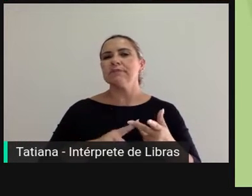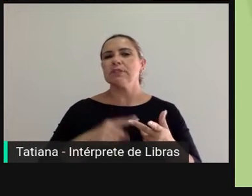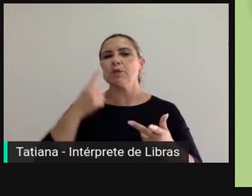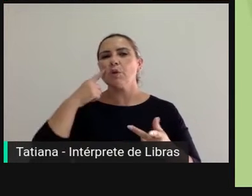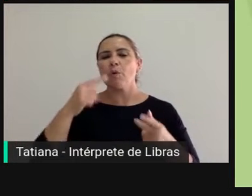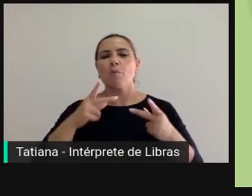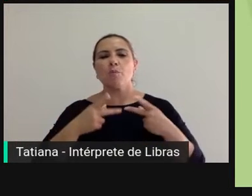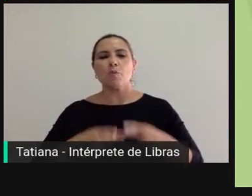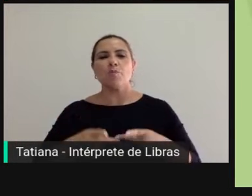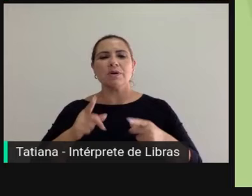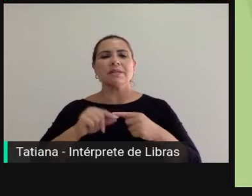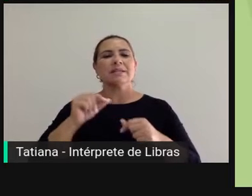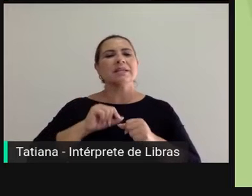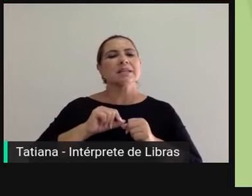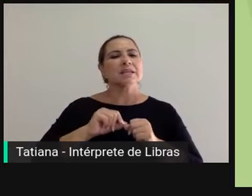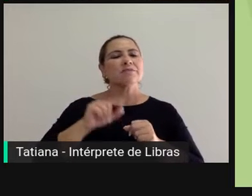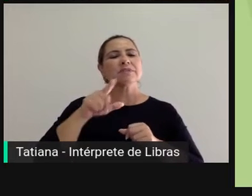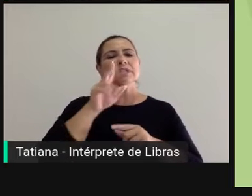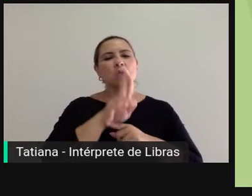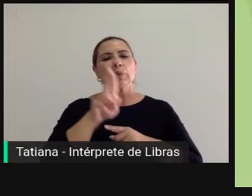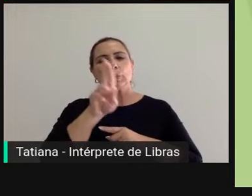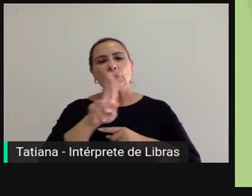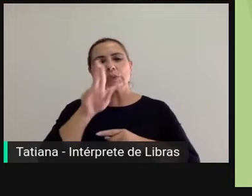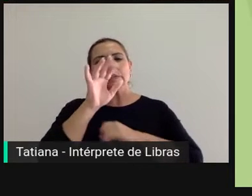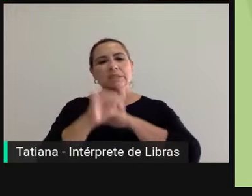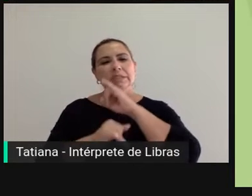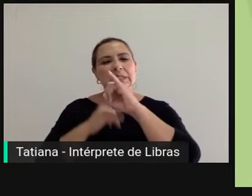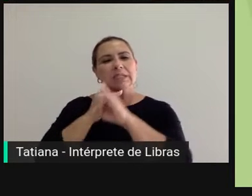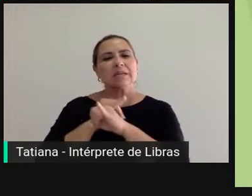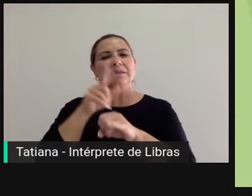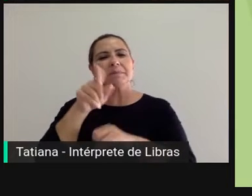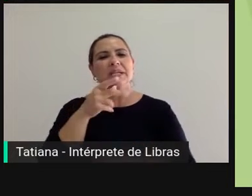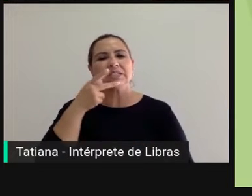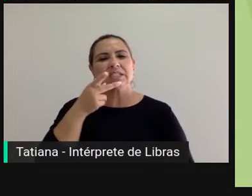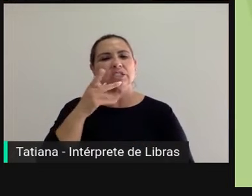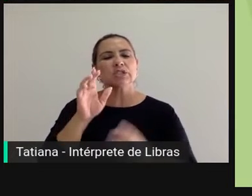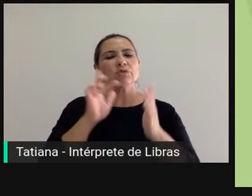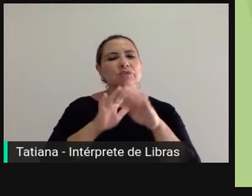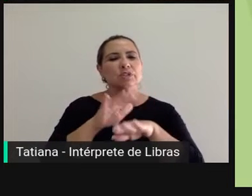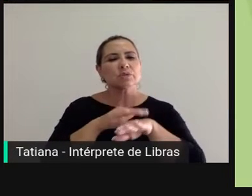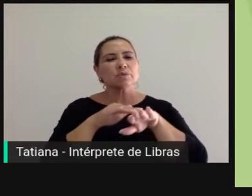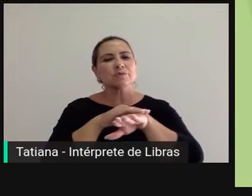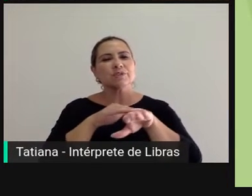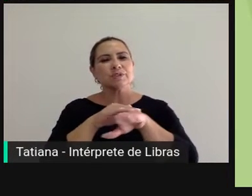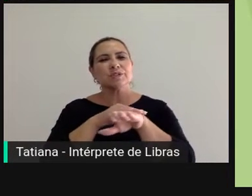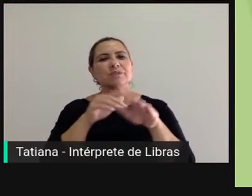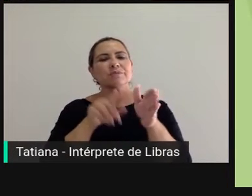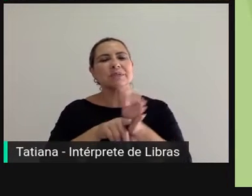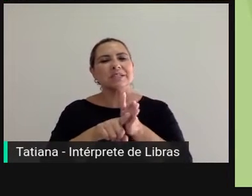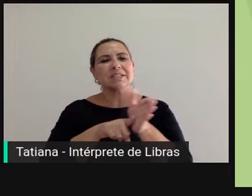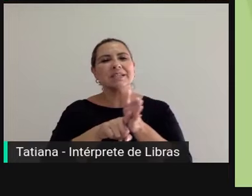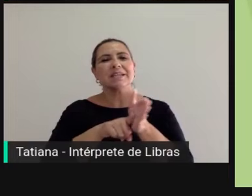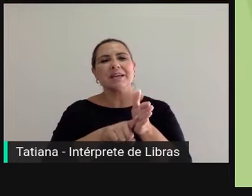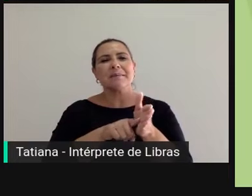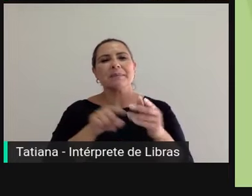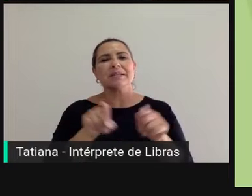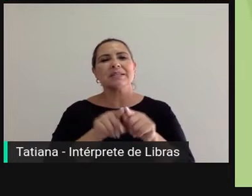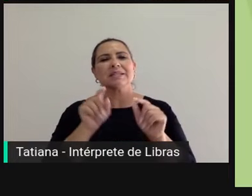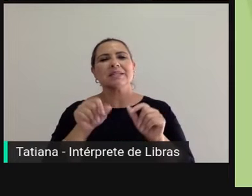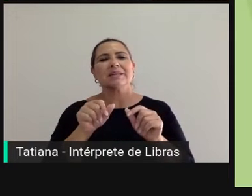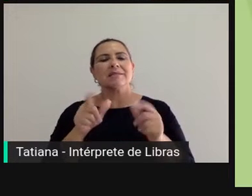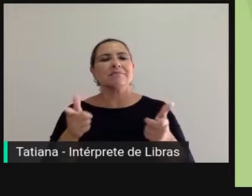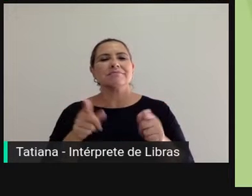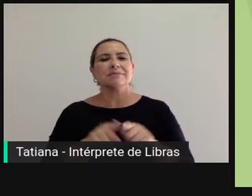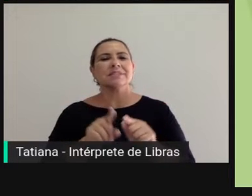se comporta, o que você navega, o que você faz na rede, de quem você fala mais, para fazer uma perseguição política a nós, servidores públicos,